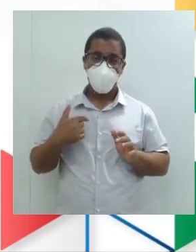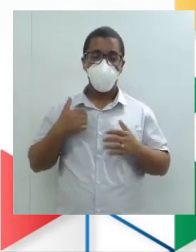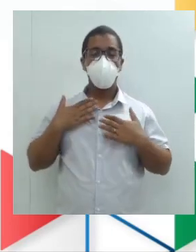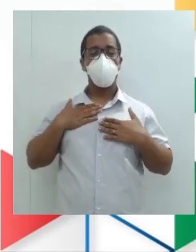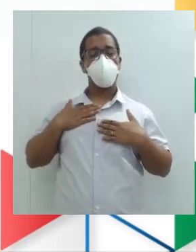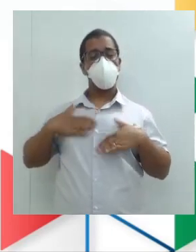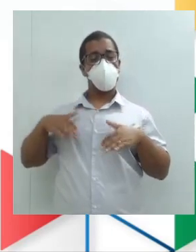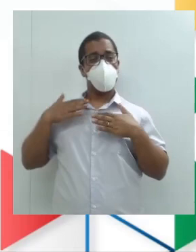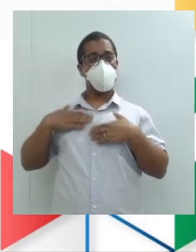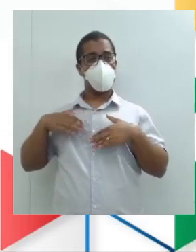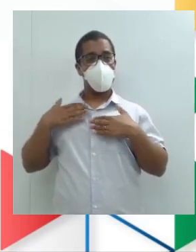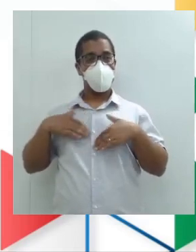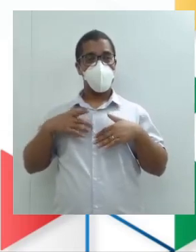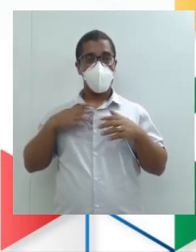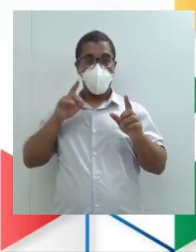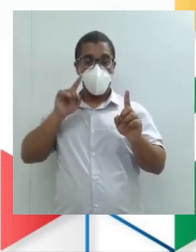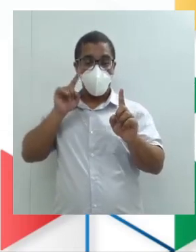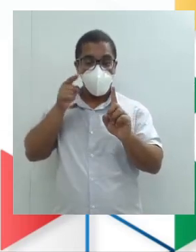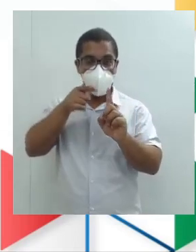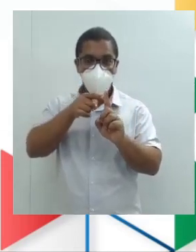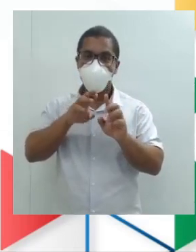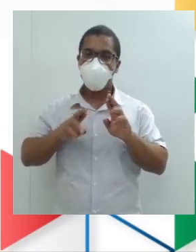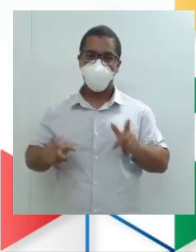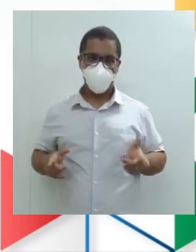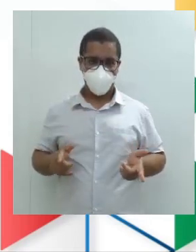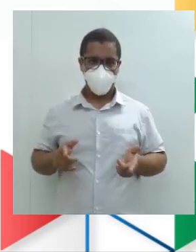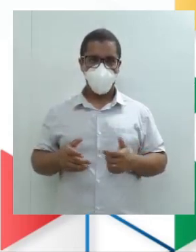tranquilo. E objetivos diferentes.